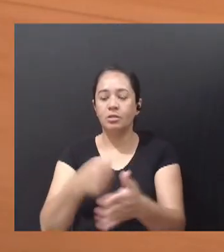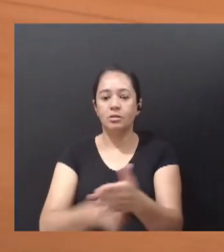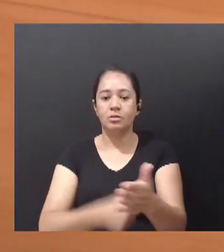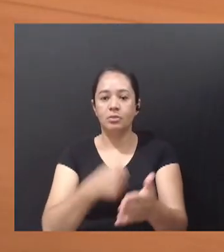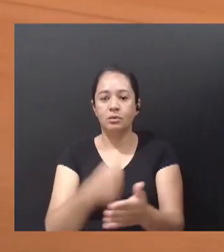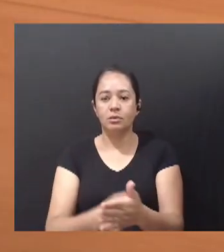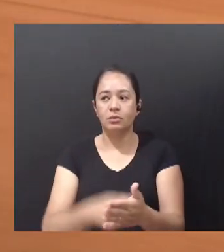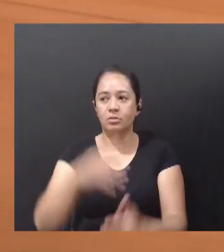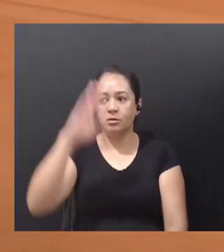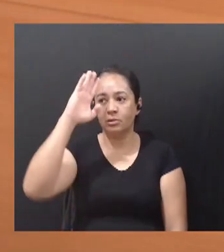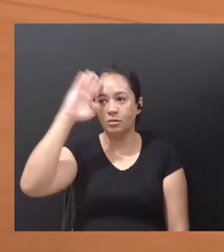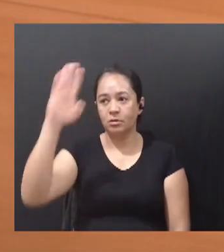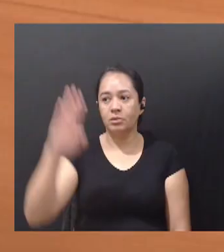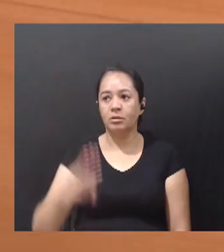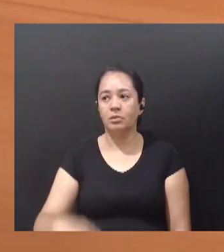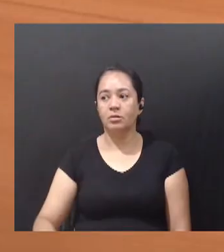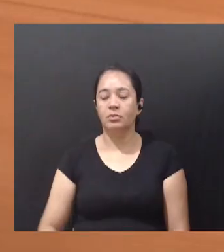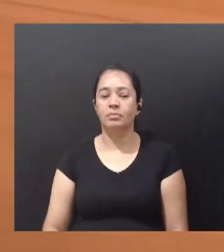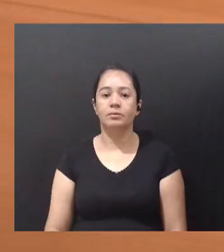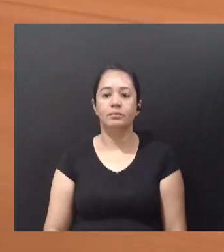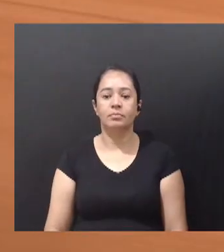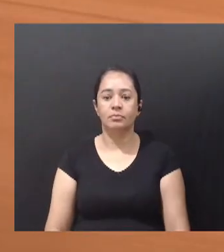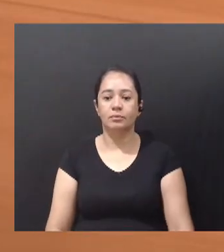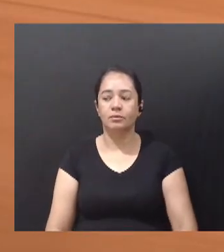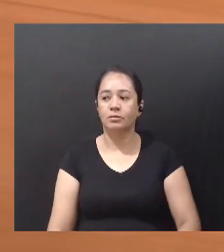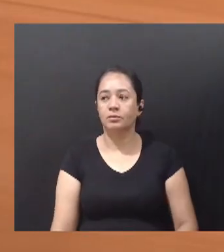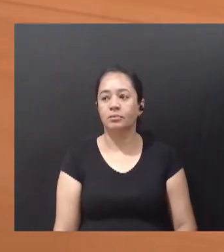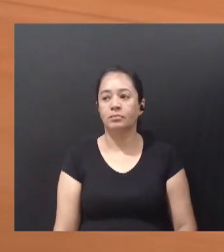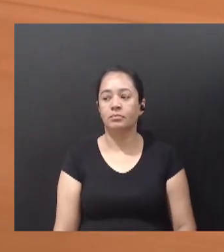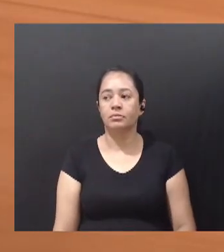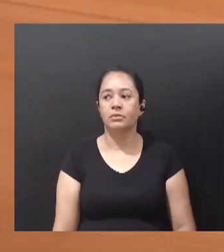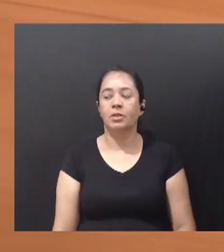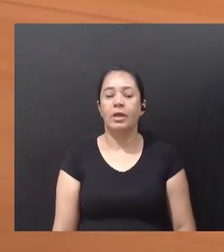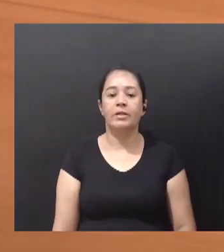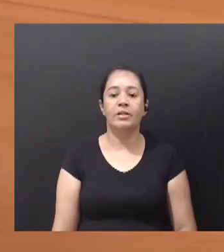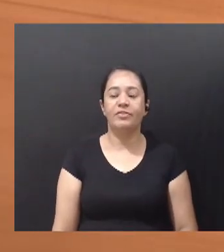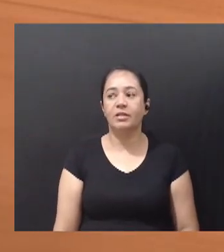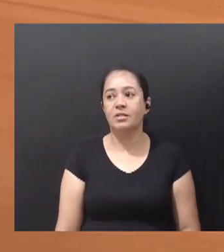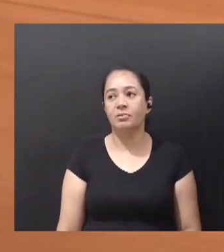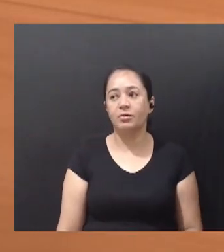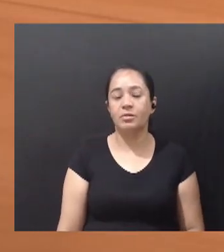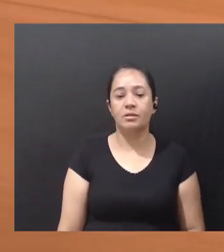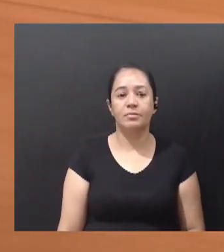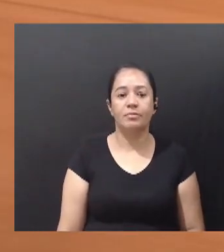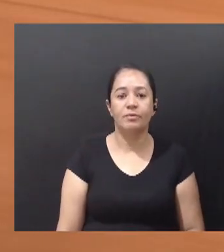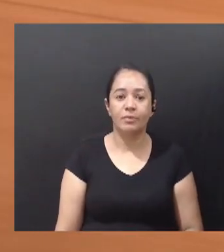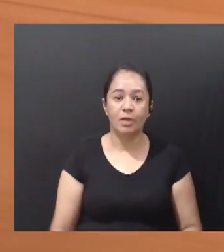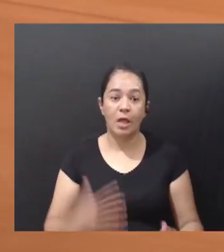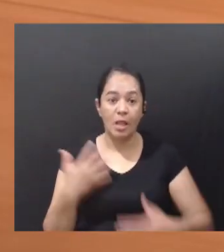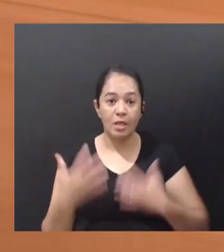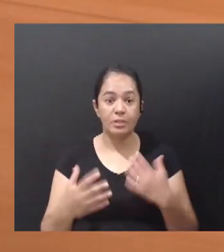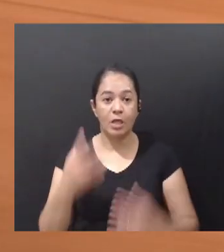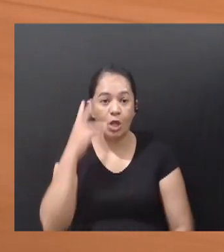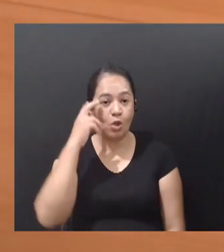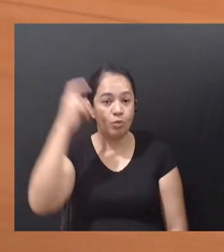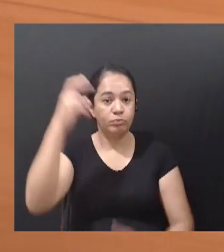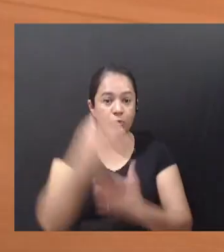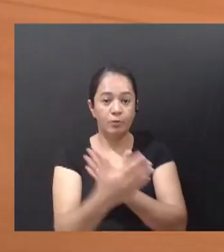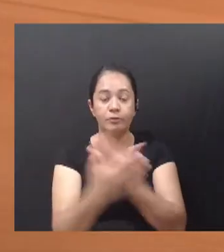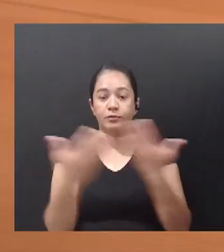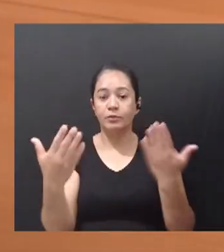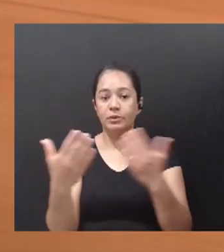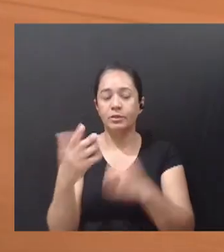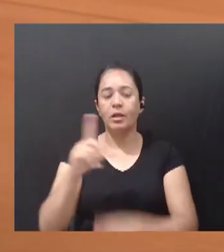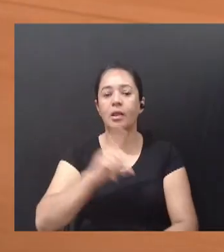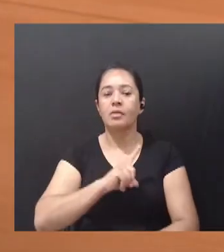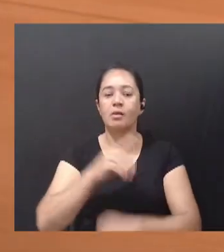principais do hip hop, que é educação, lazer, viver, cultura e você ter o básico da vida, né?